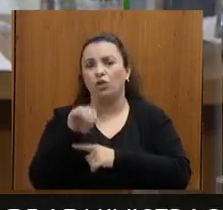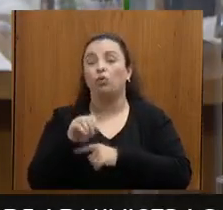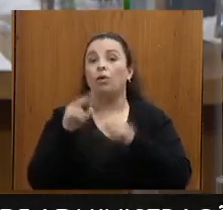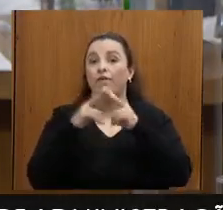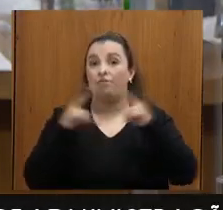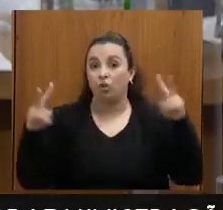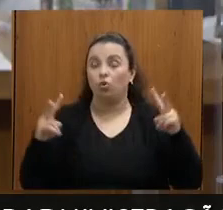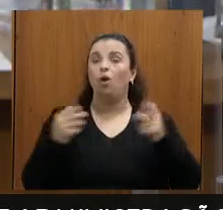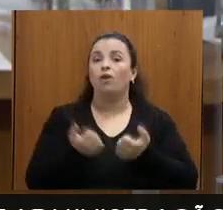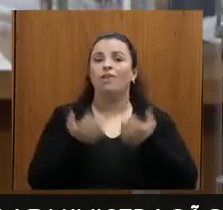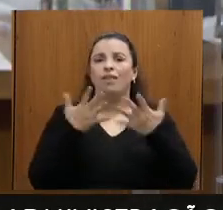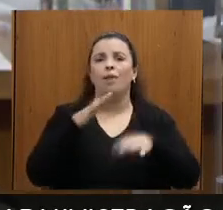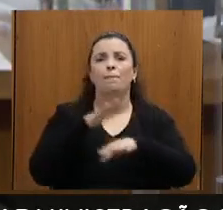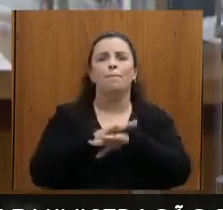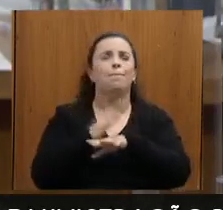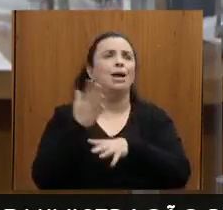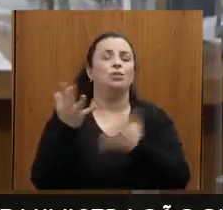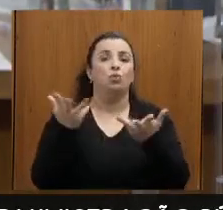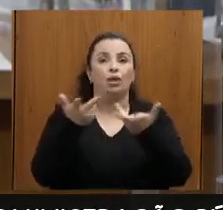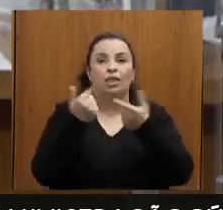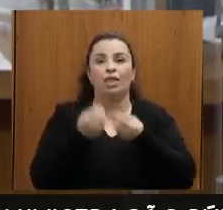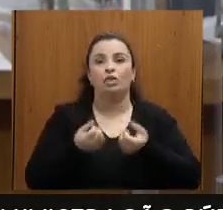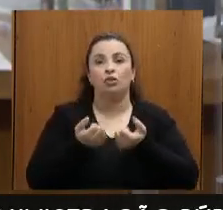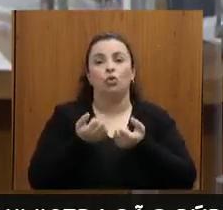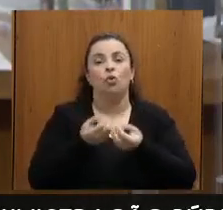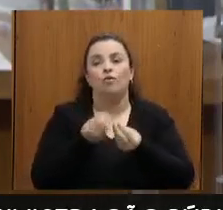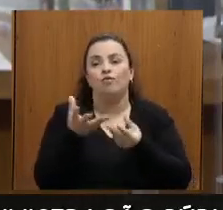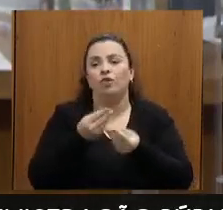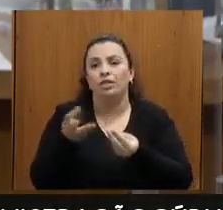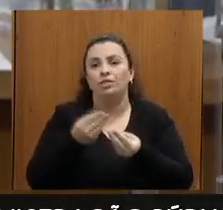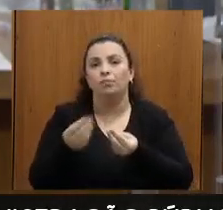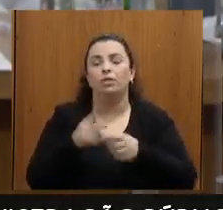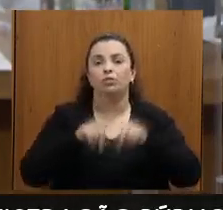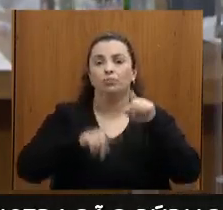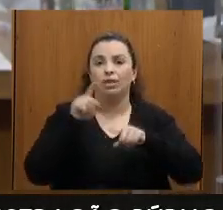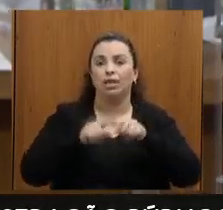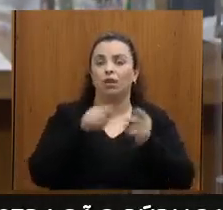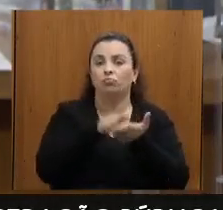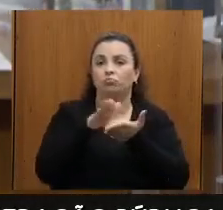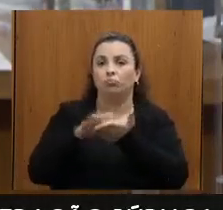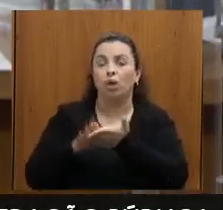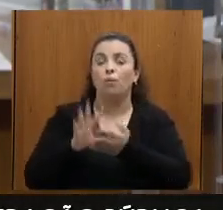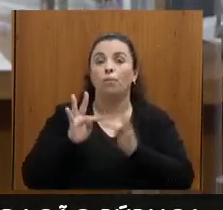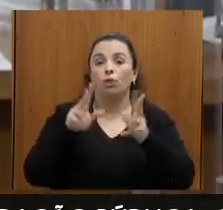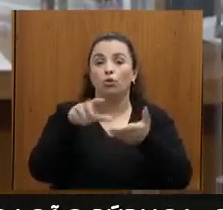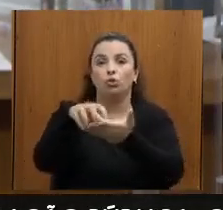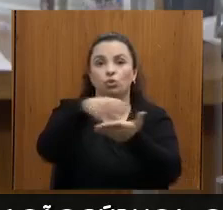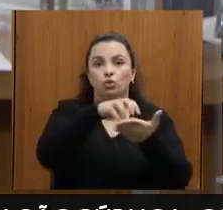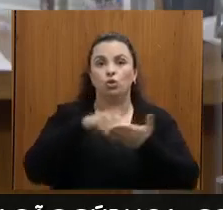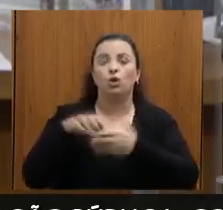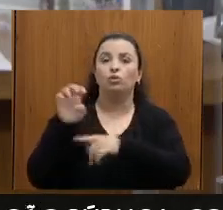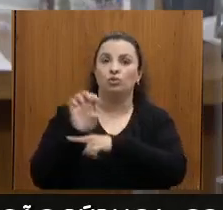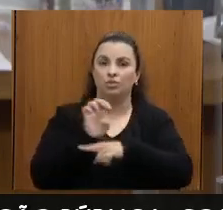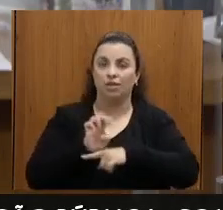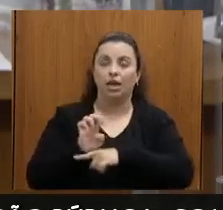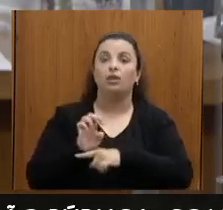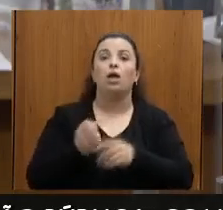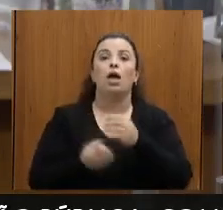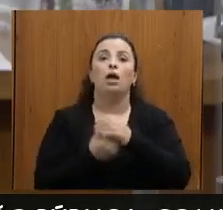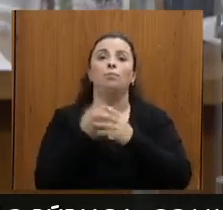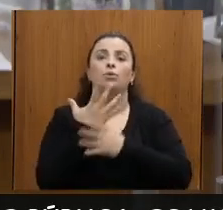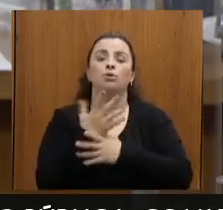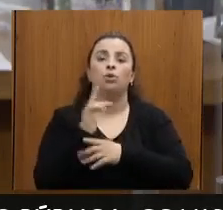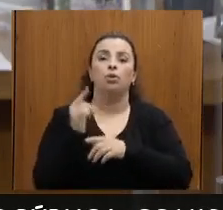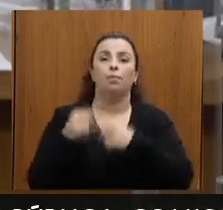maior qualidade no fornecimento de material de consumo para todos os órgãos estaduais. A implantação do projeto de política de gestão de